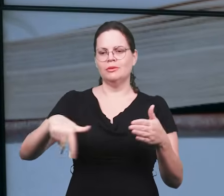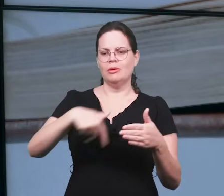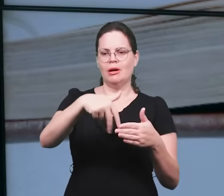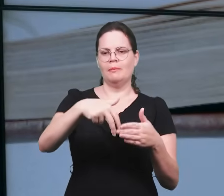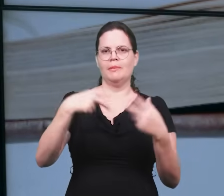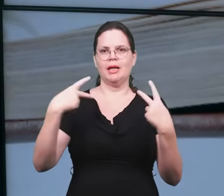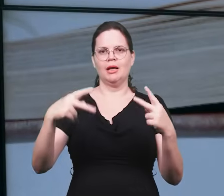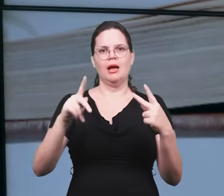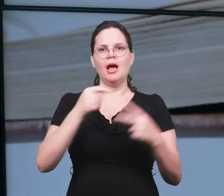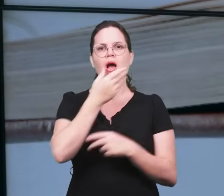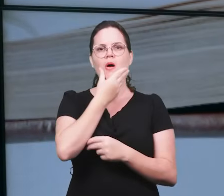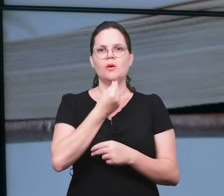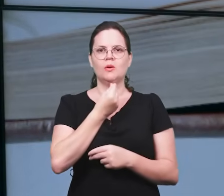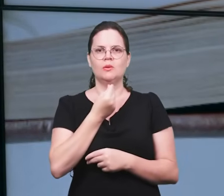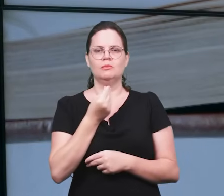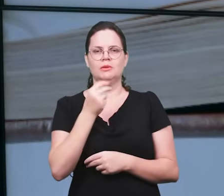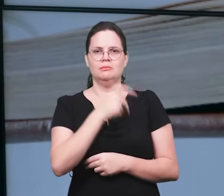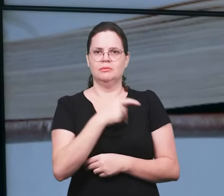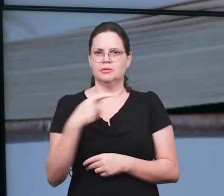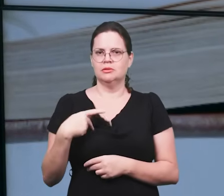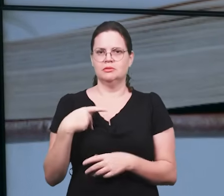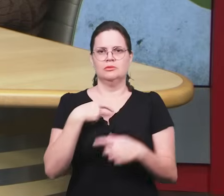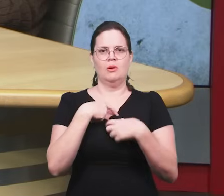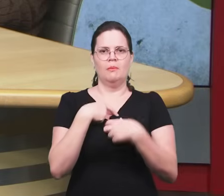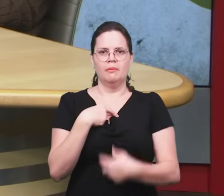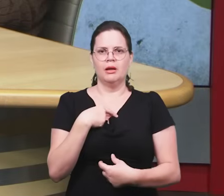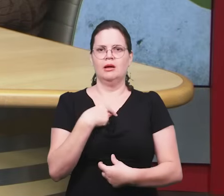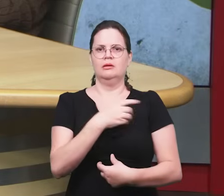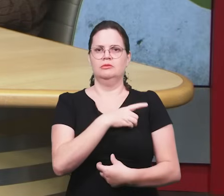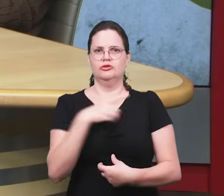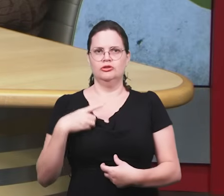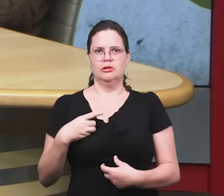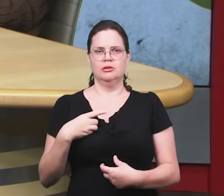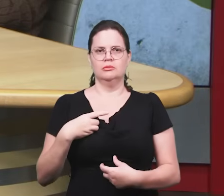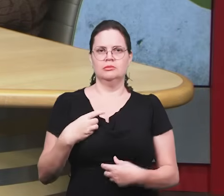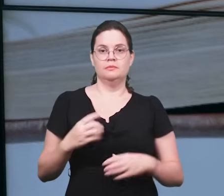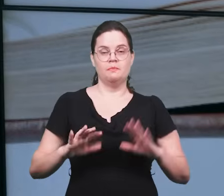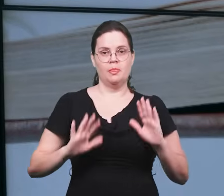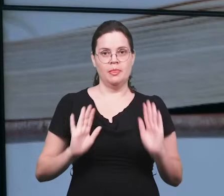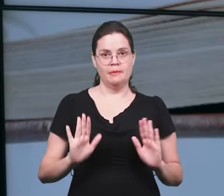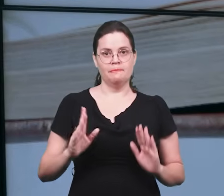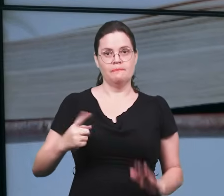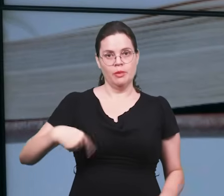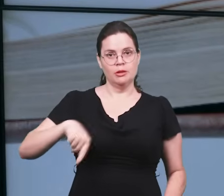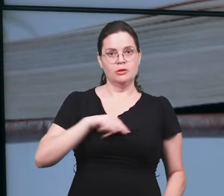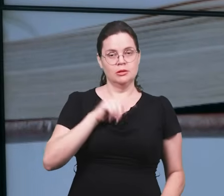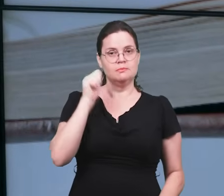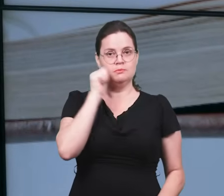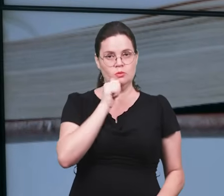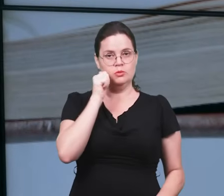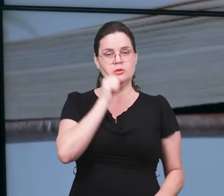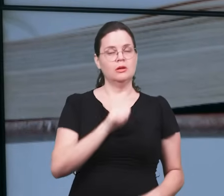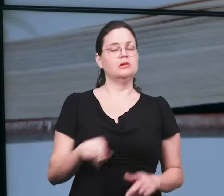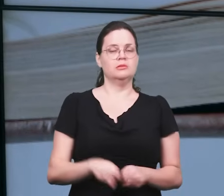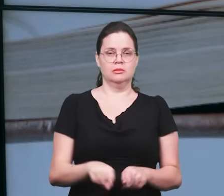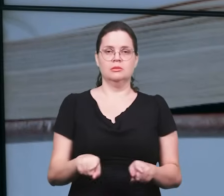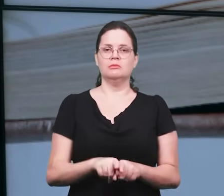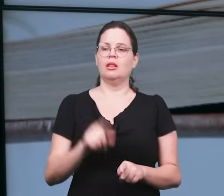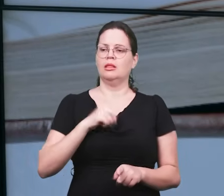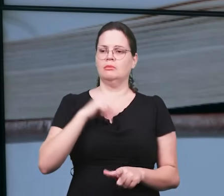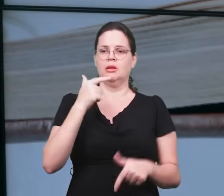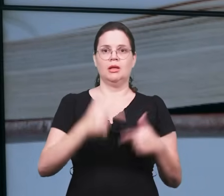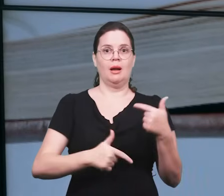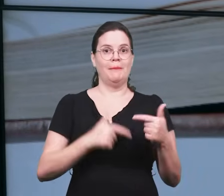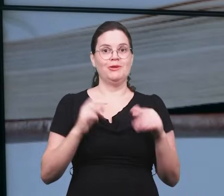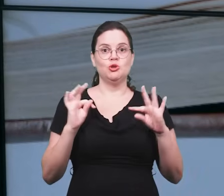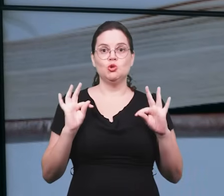um homem, né? É o pastor, é o obreiro, é o diácono, mas o nosso trabalho está em todas as coisas